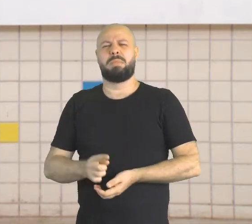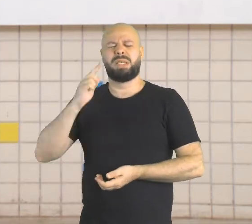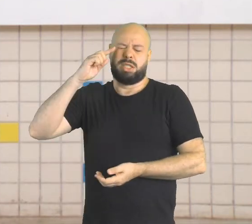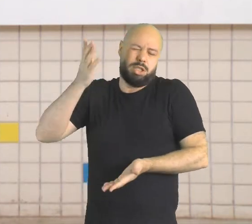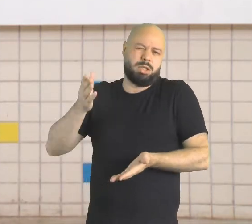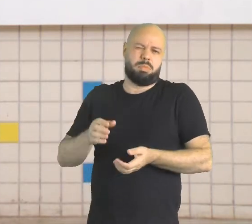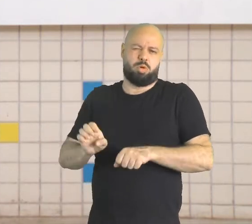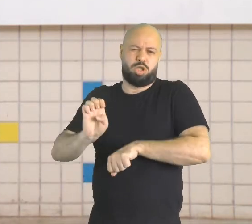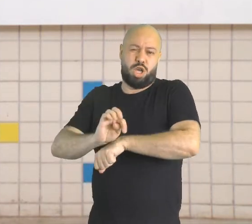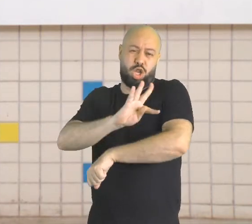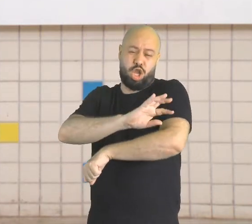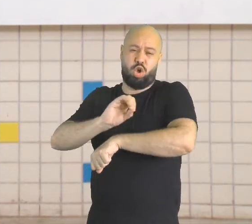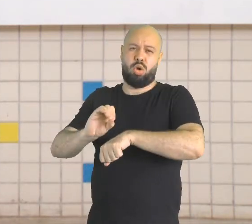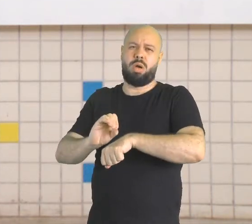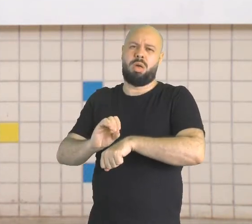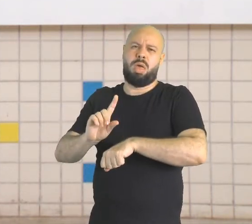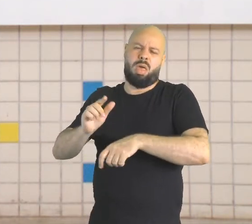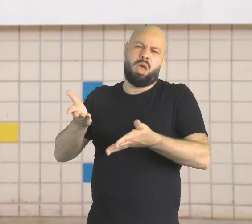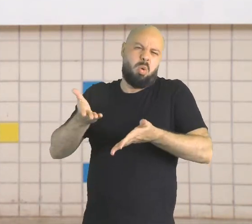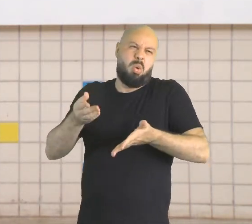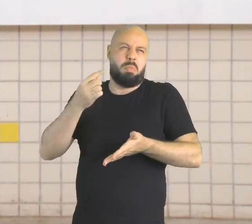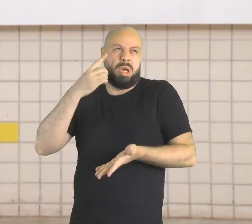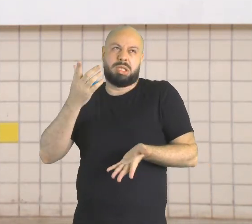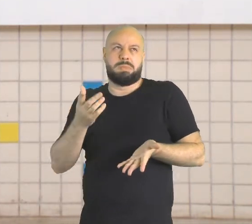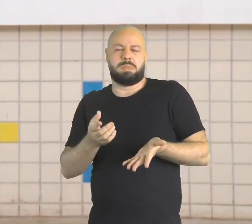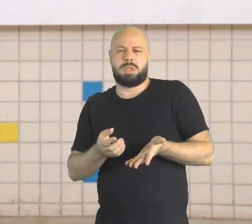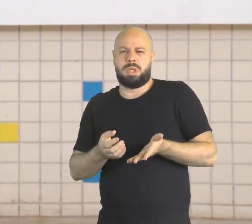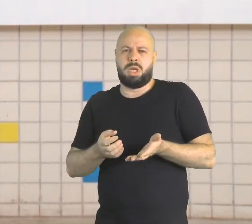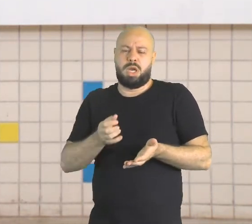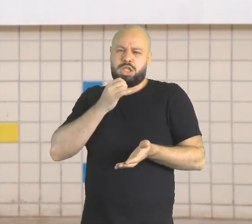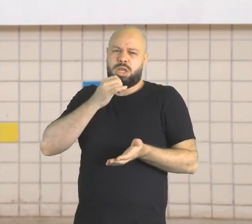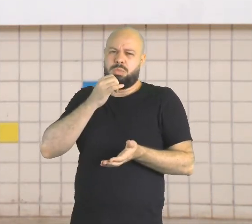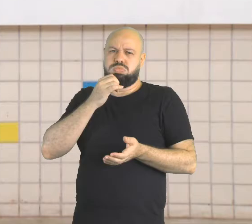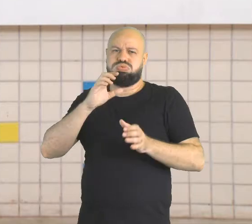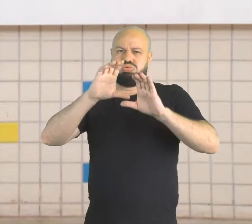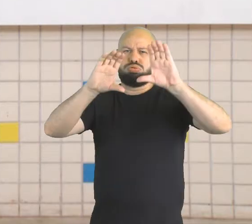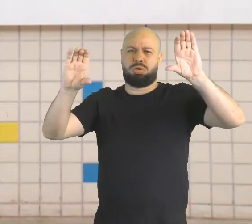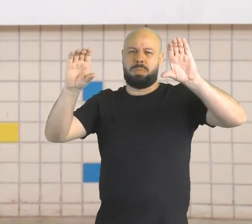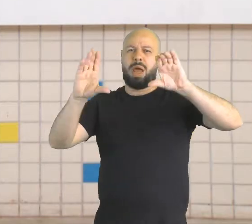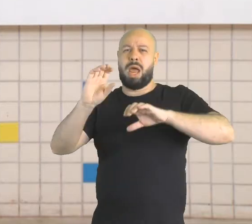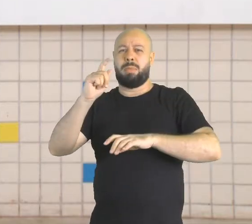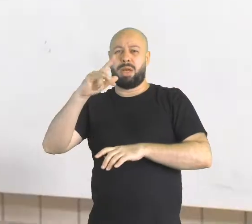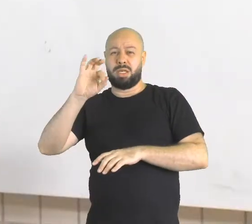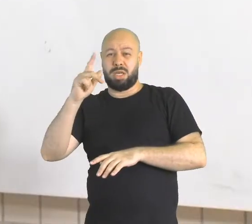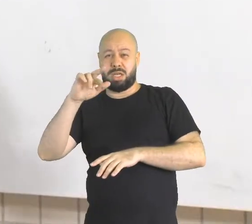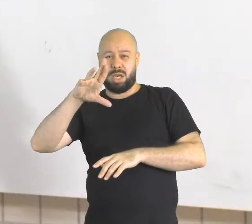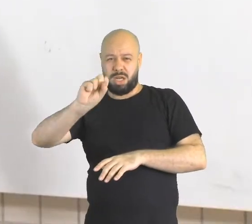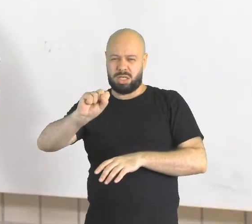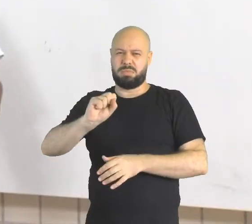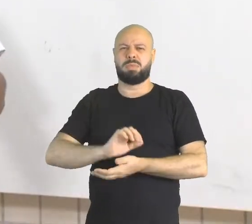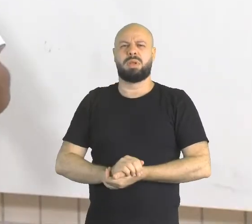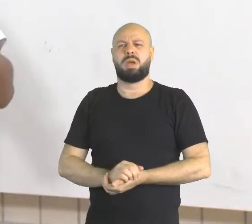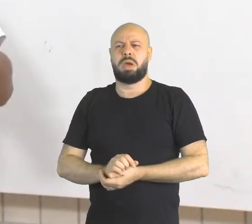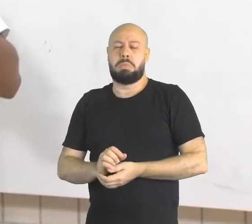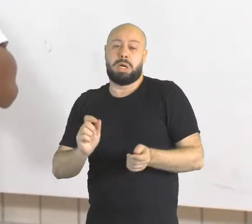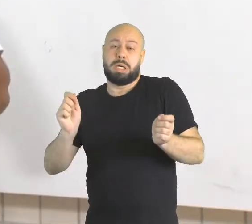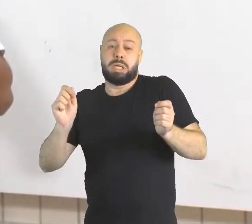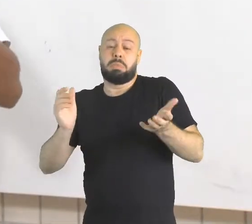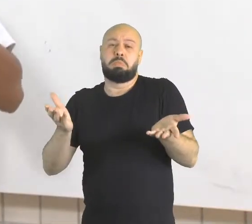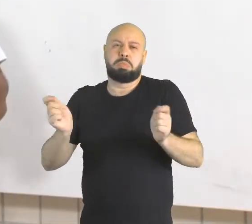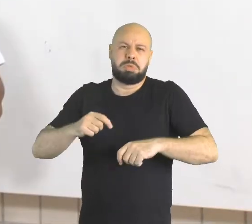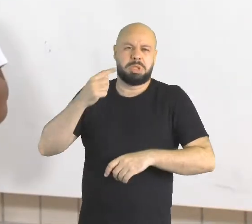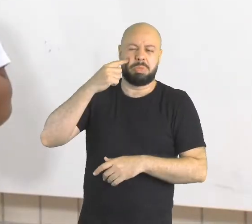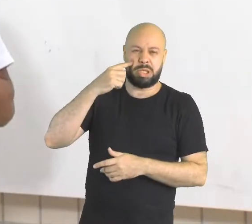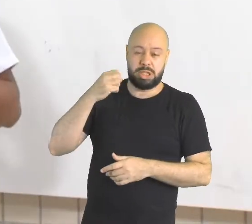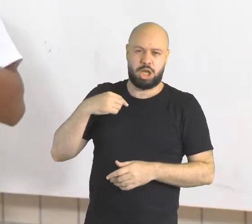Tocantins seria uma grande capitania hereditária, certo? É como se eu fosse